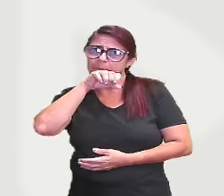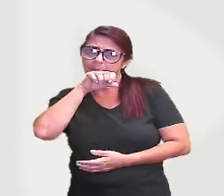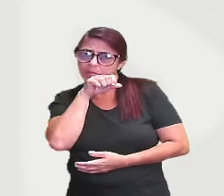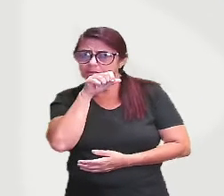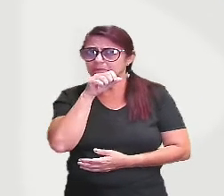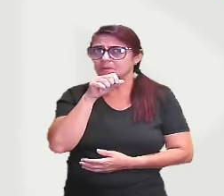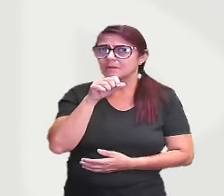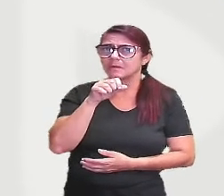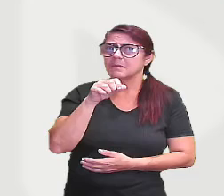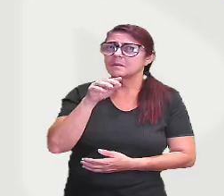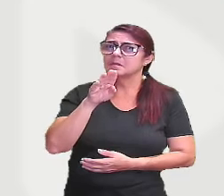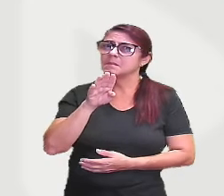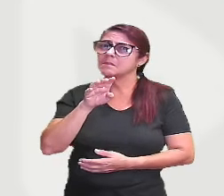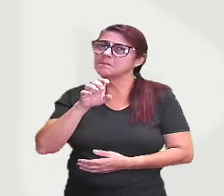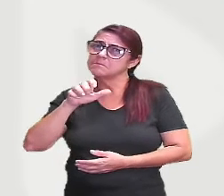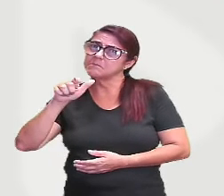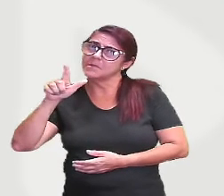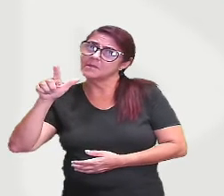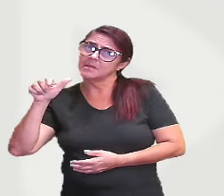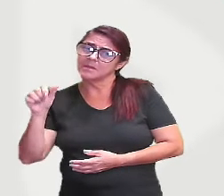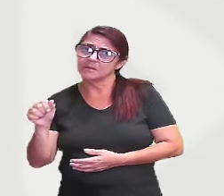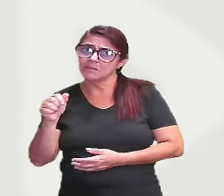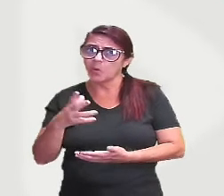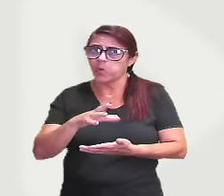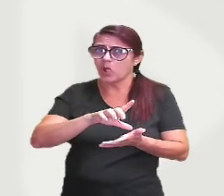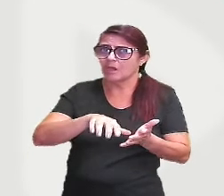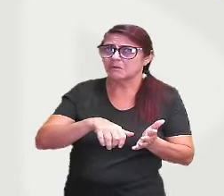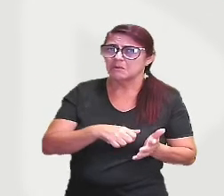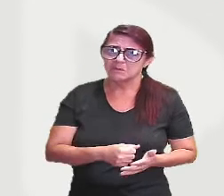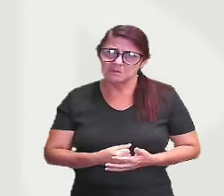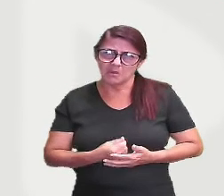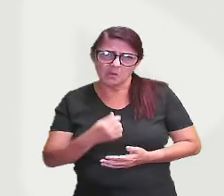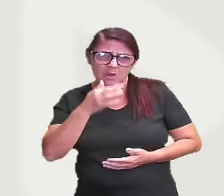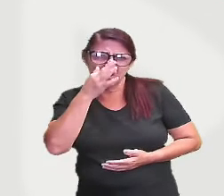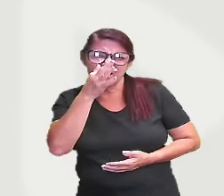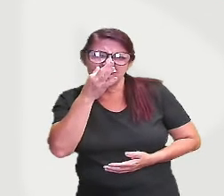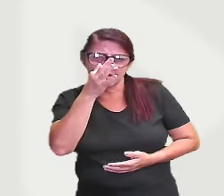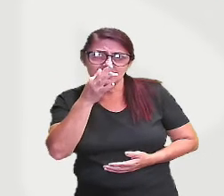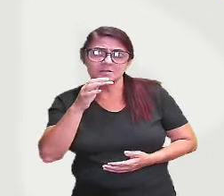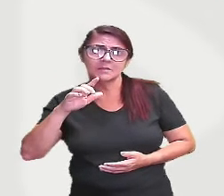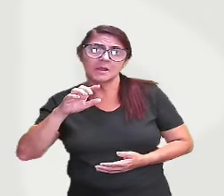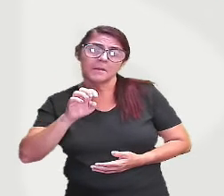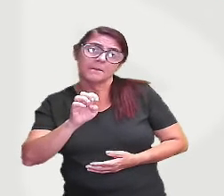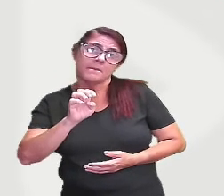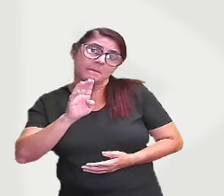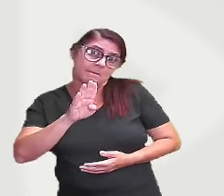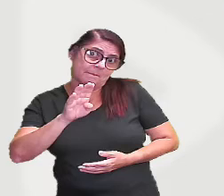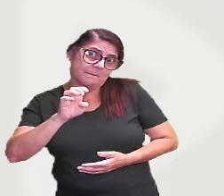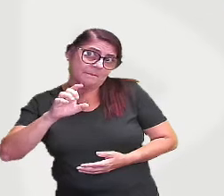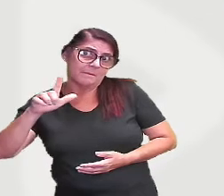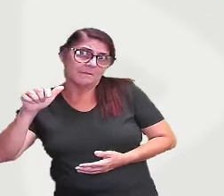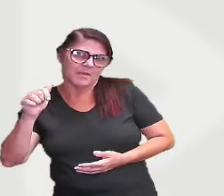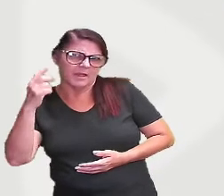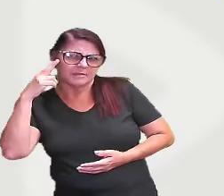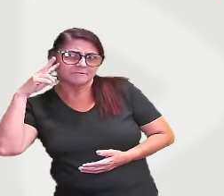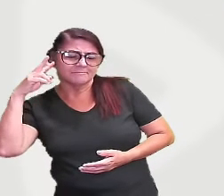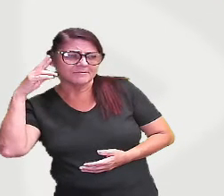ter roubado a rosa. Bela, então, fica sabendo e vai em busca de seu